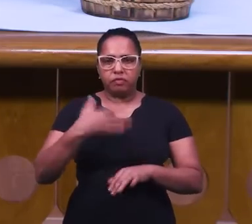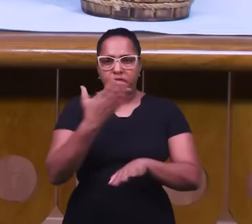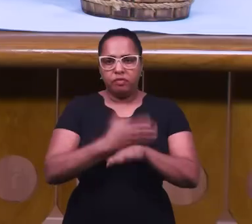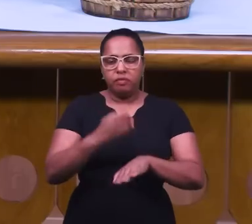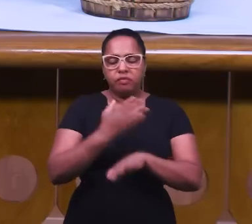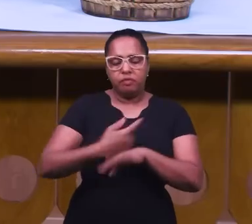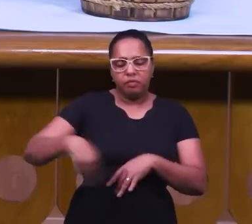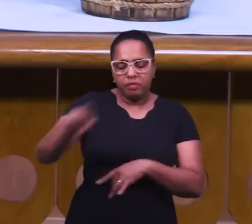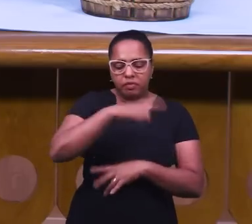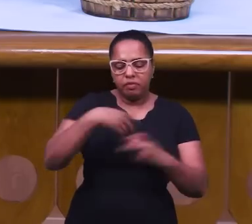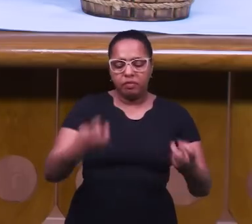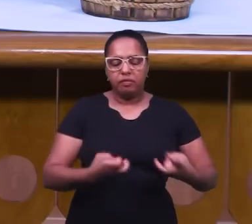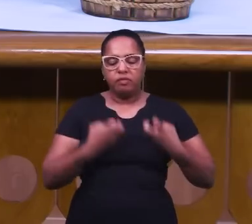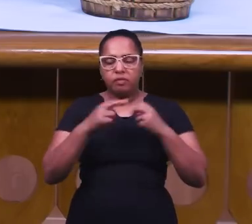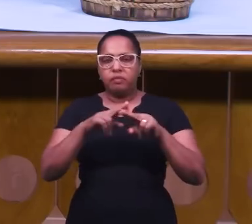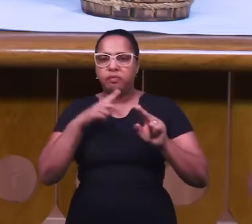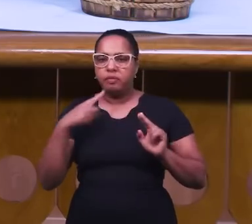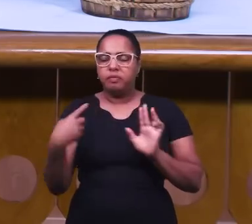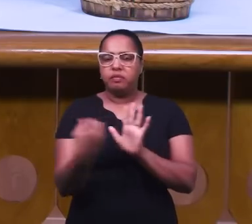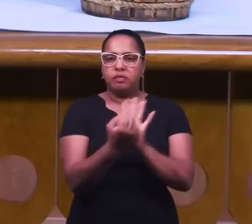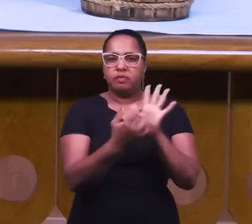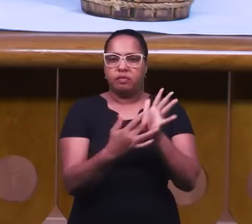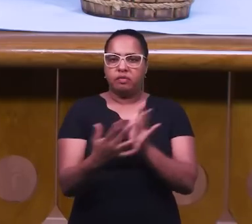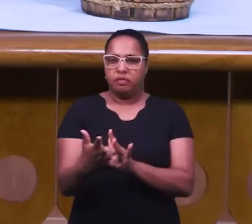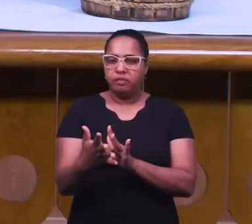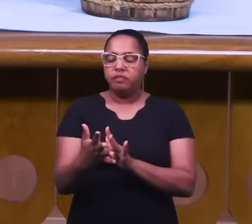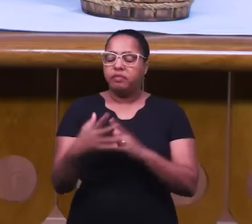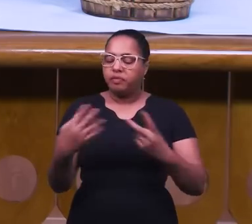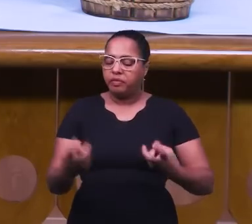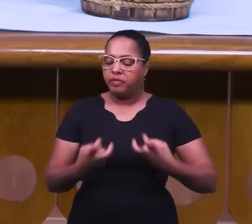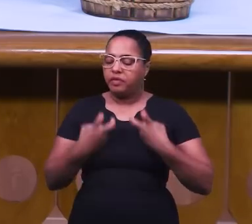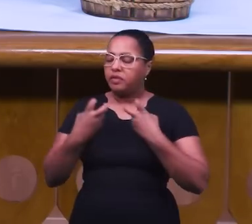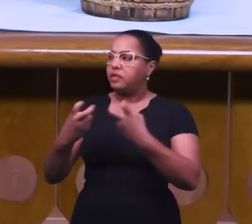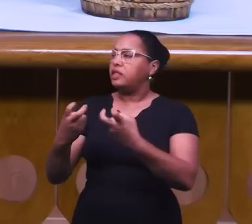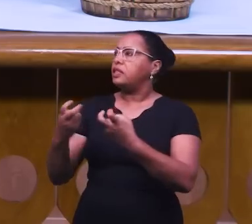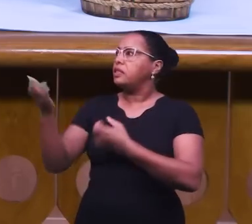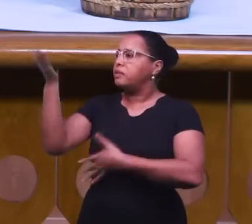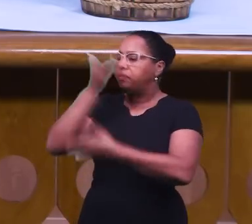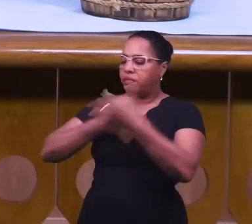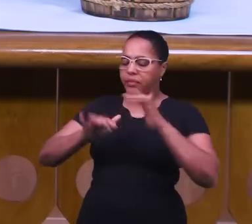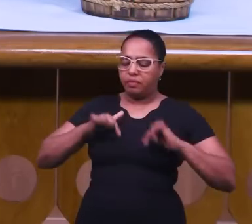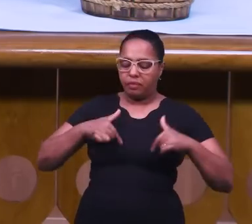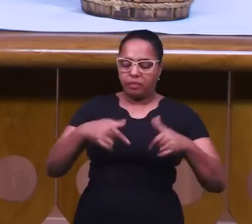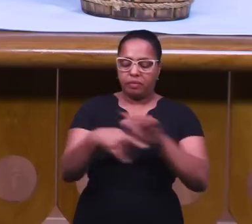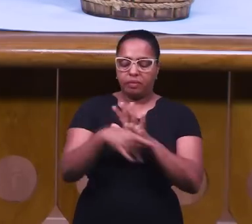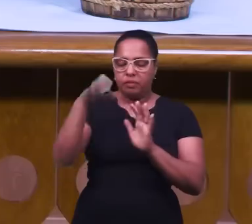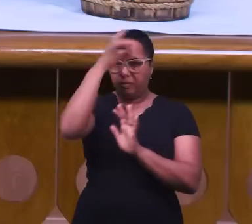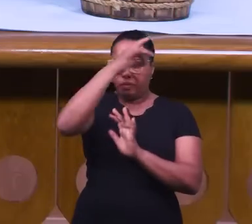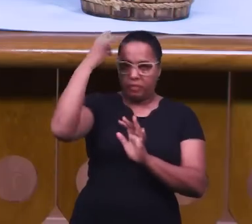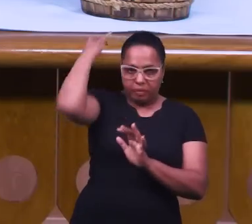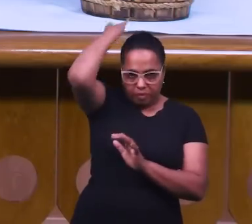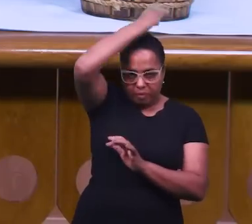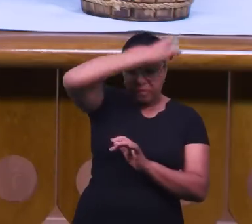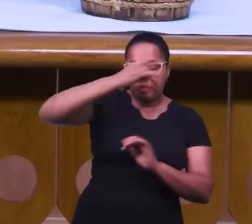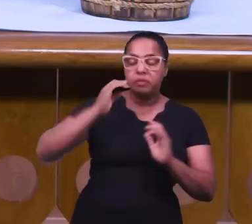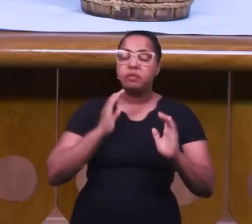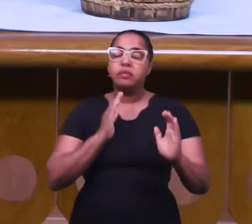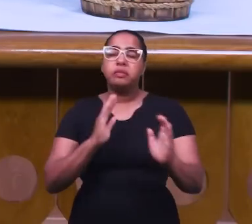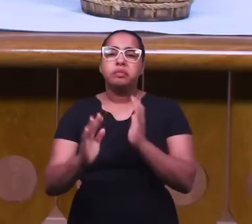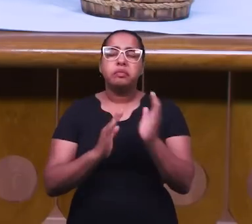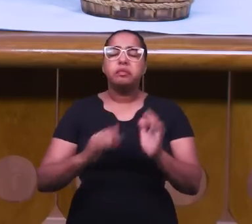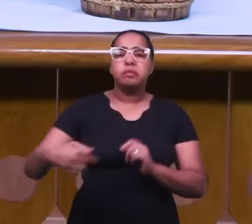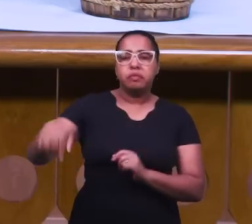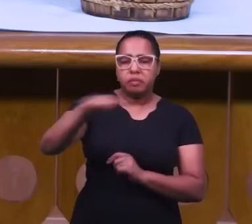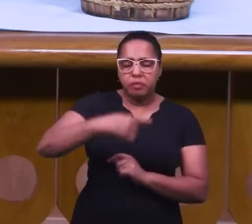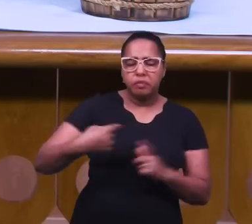prático, quando nós clamamos pelo sangue de Jesus, nós clamamos para receber uma operação do Espírito Santo em nossas vidas. É um momento em que